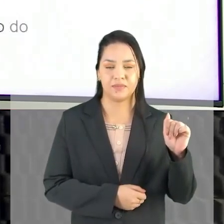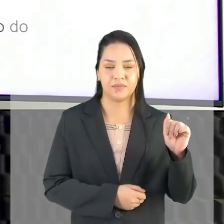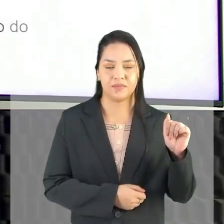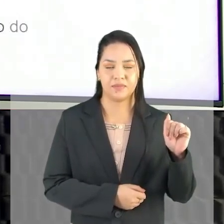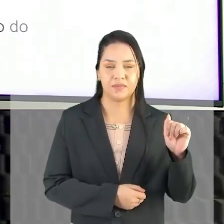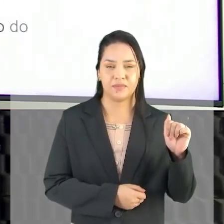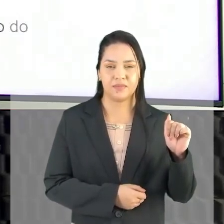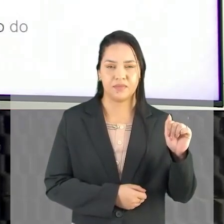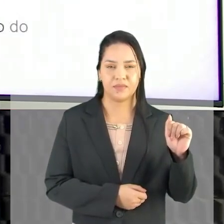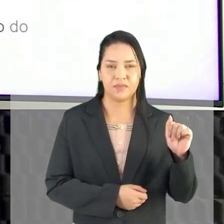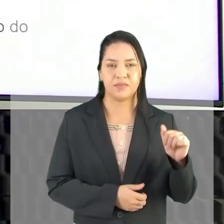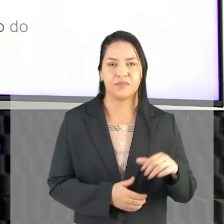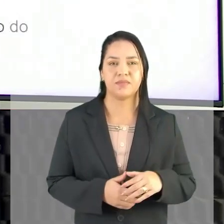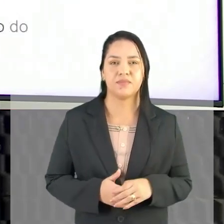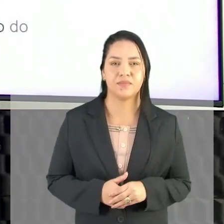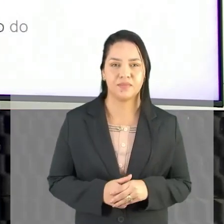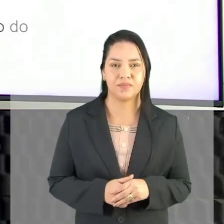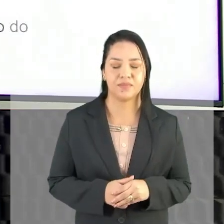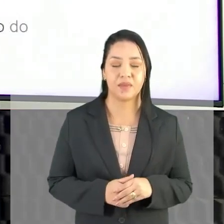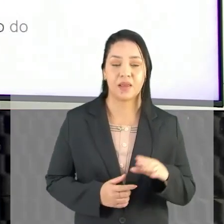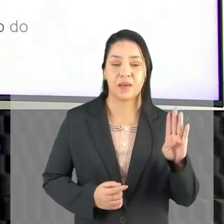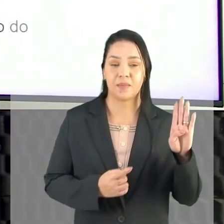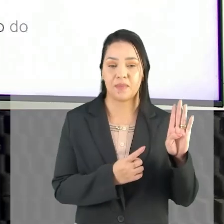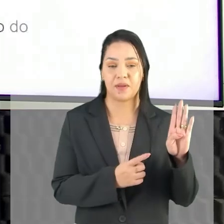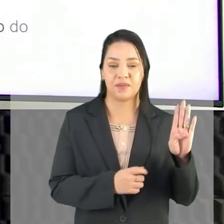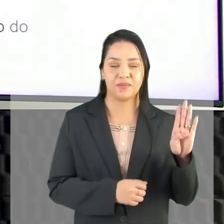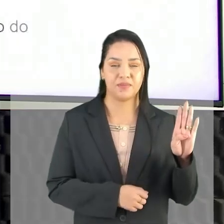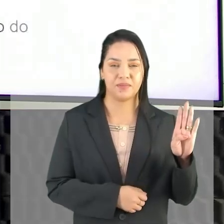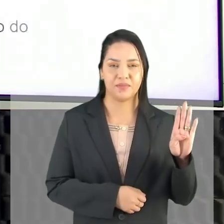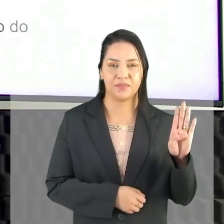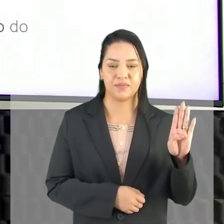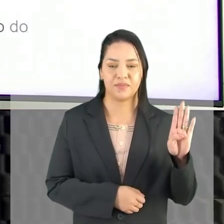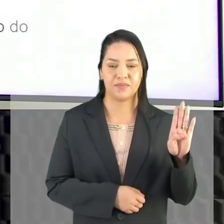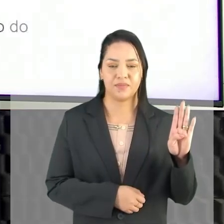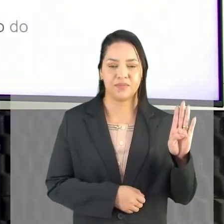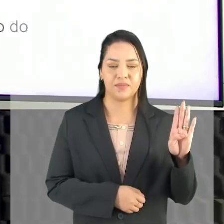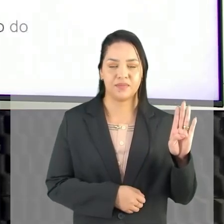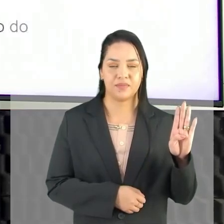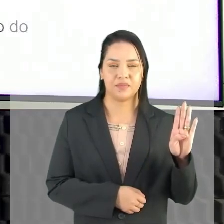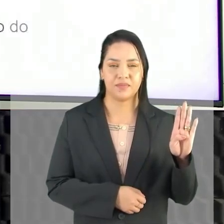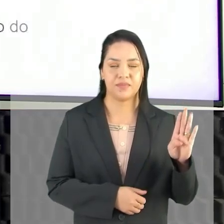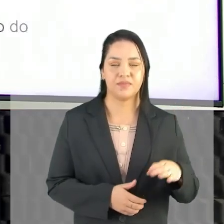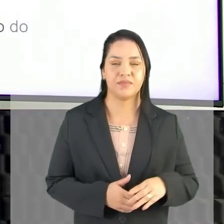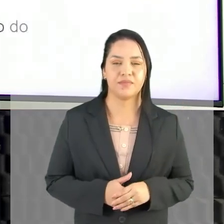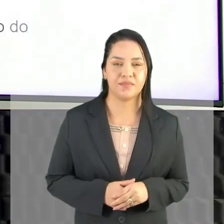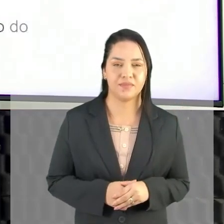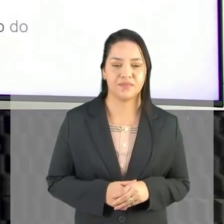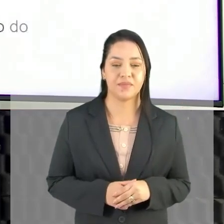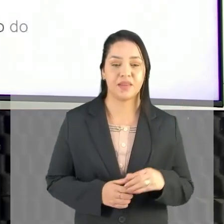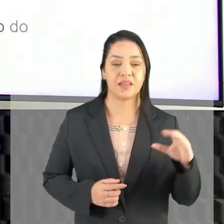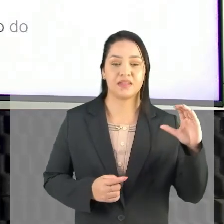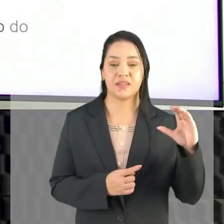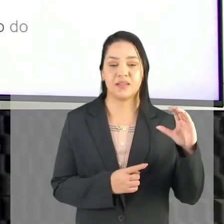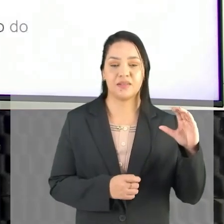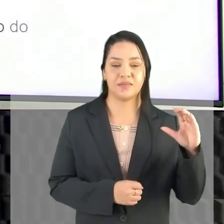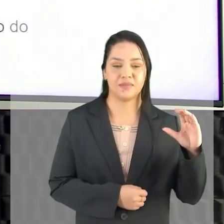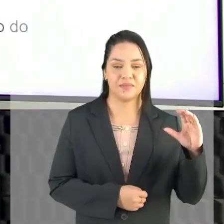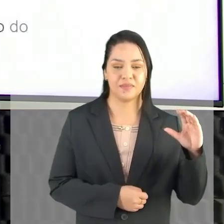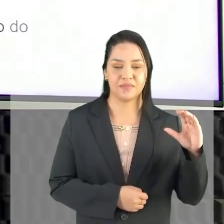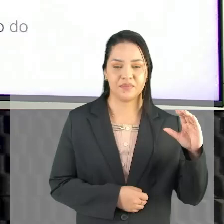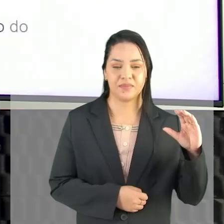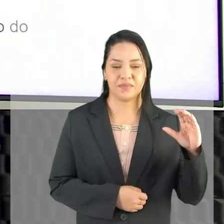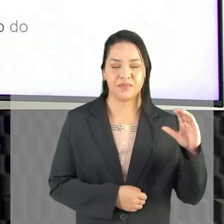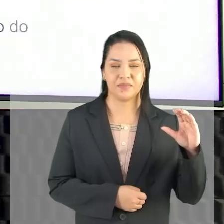da modernização da agricultura. B, da recomposição dos salários do trabalhador rural. E C, da exigência